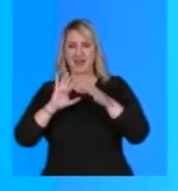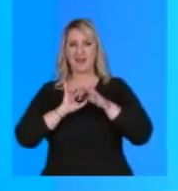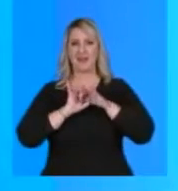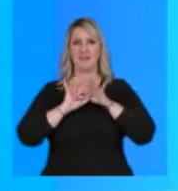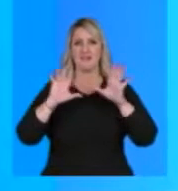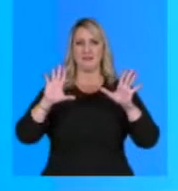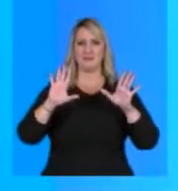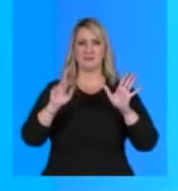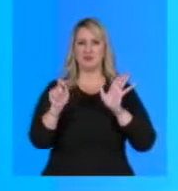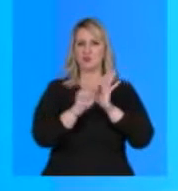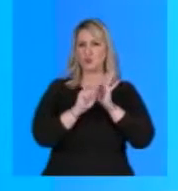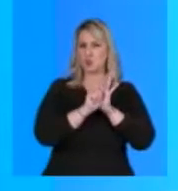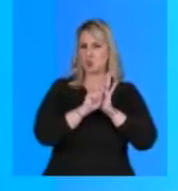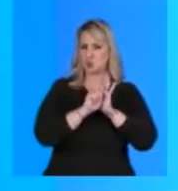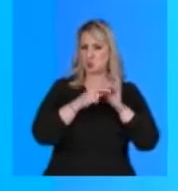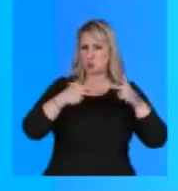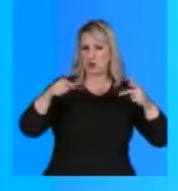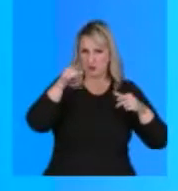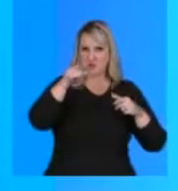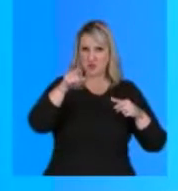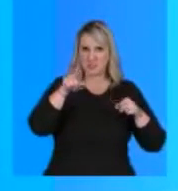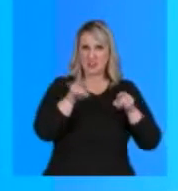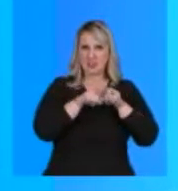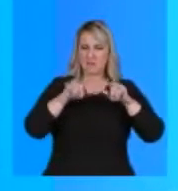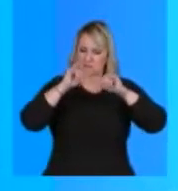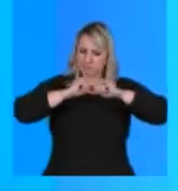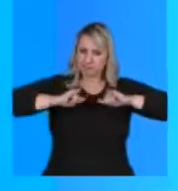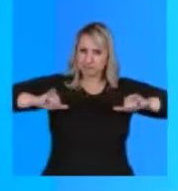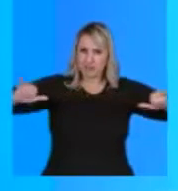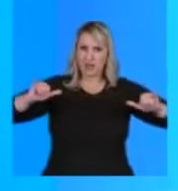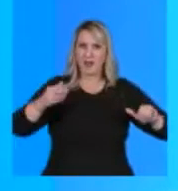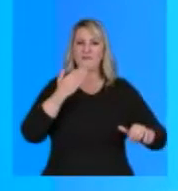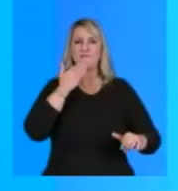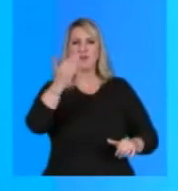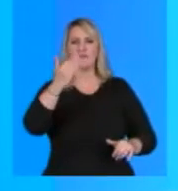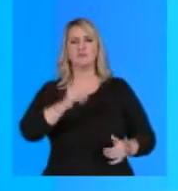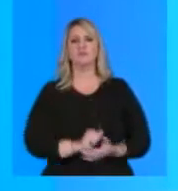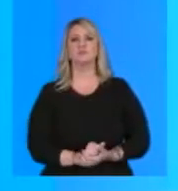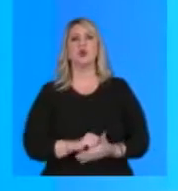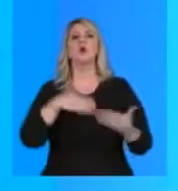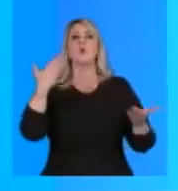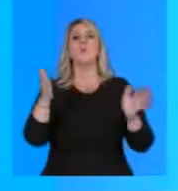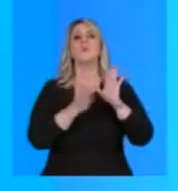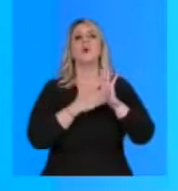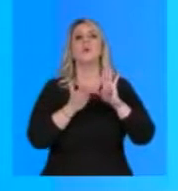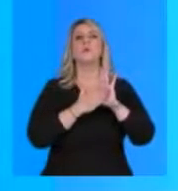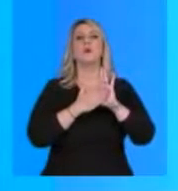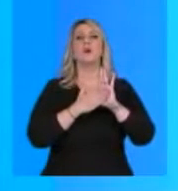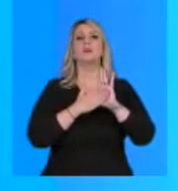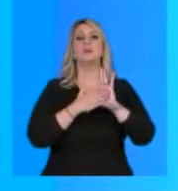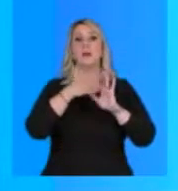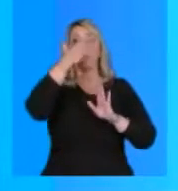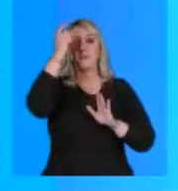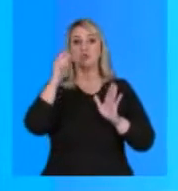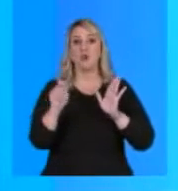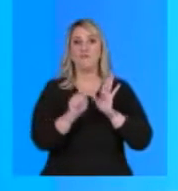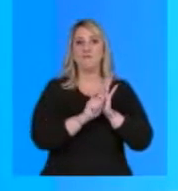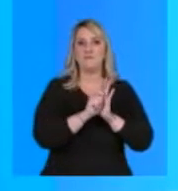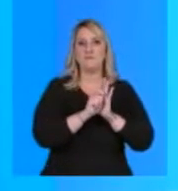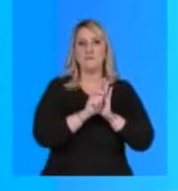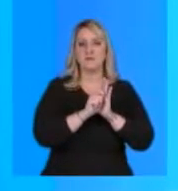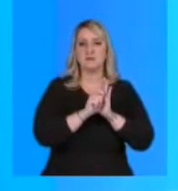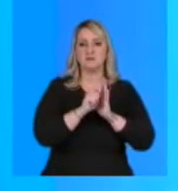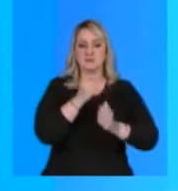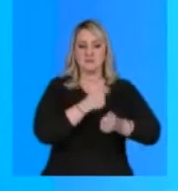das drogas ao que você também publicamente é a favor qual a sua proposta para recuperar os dependentes químicos na sociedade